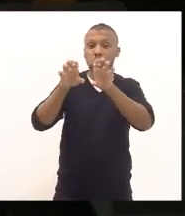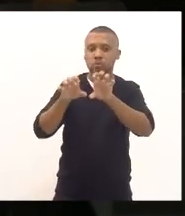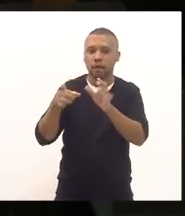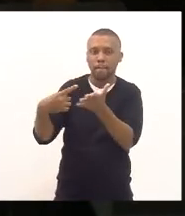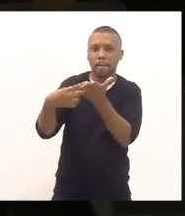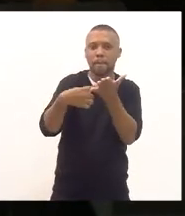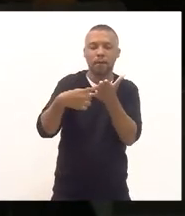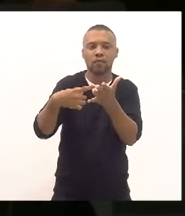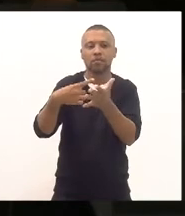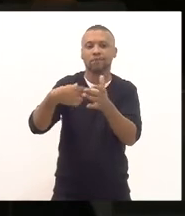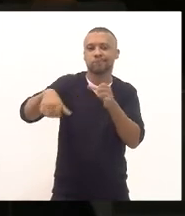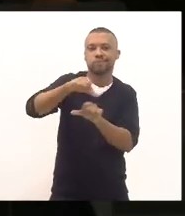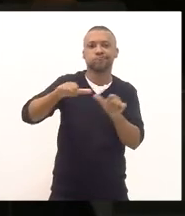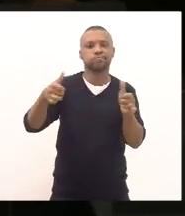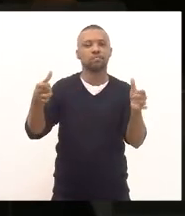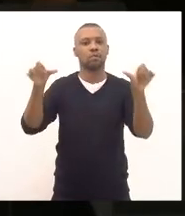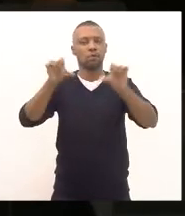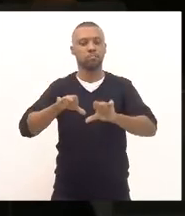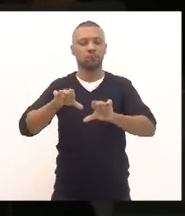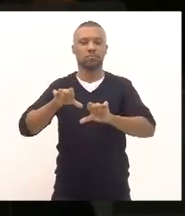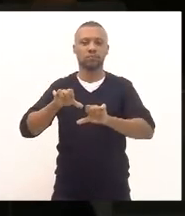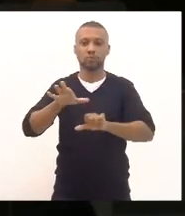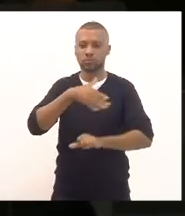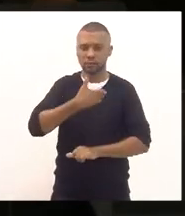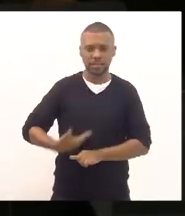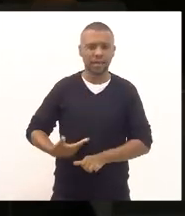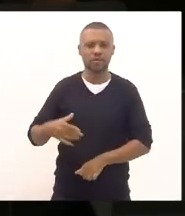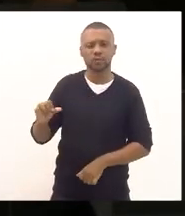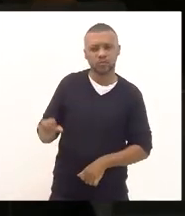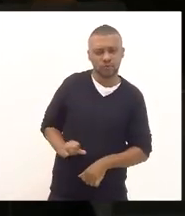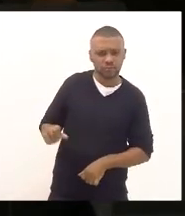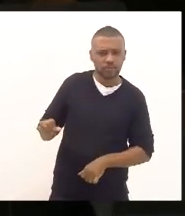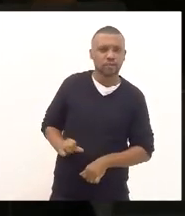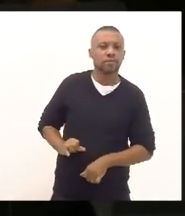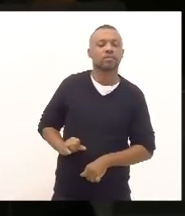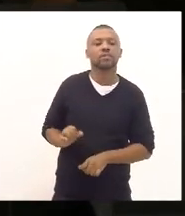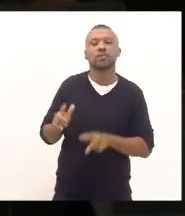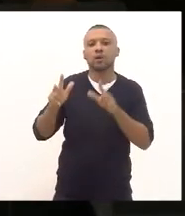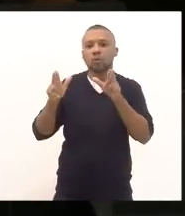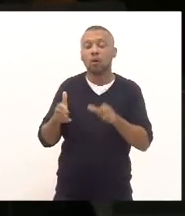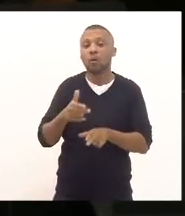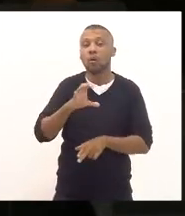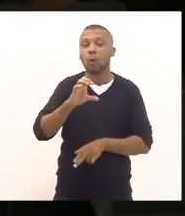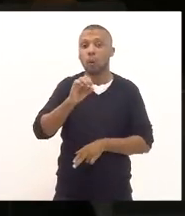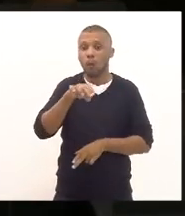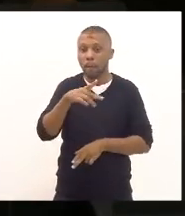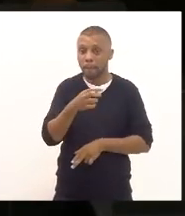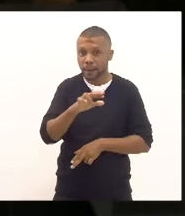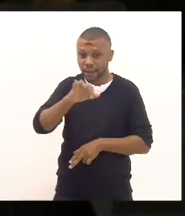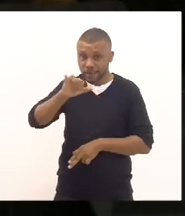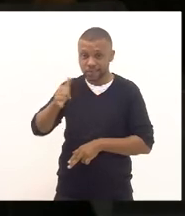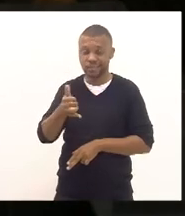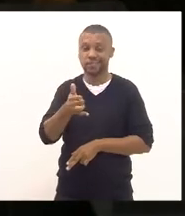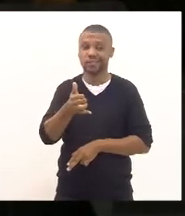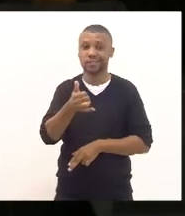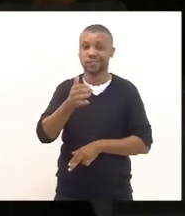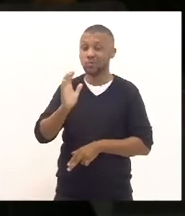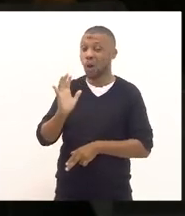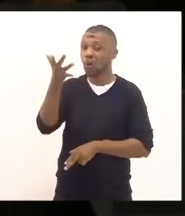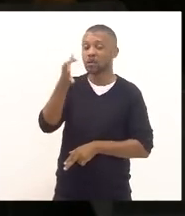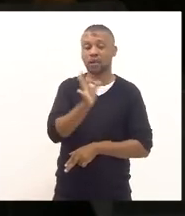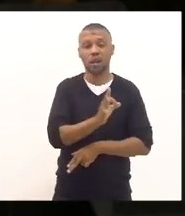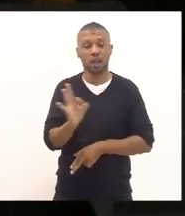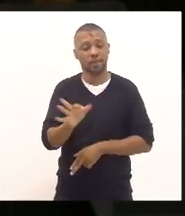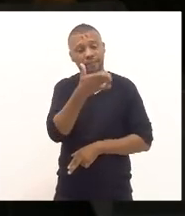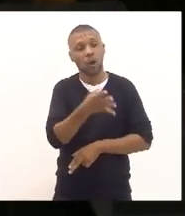Oi e o sofrimento do estado com Comperj que não aconteceu e a senhora conhece bem esse